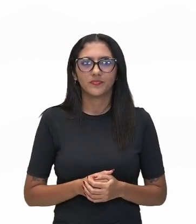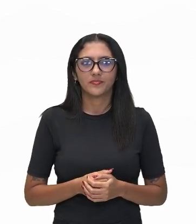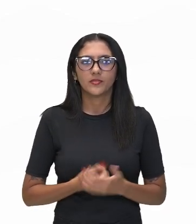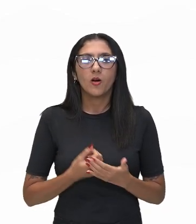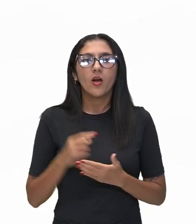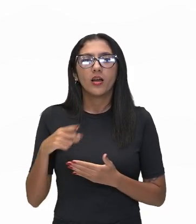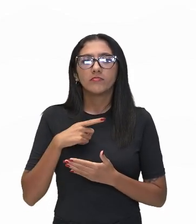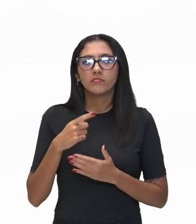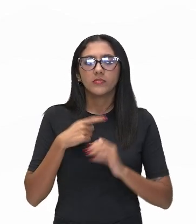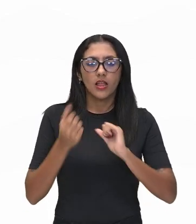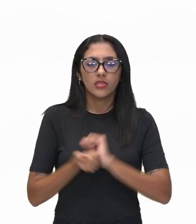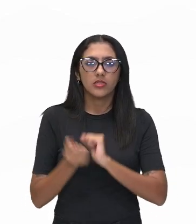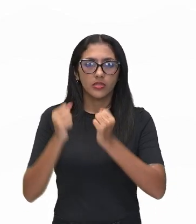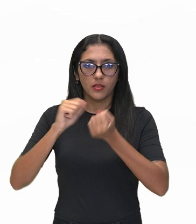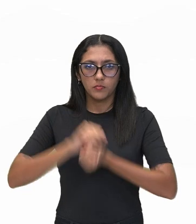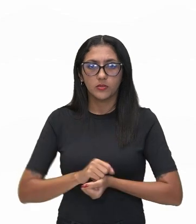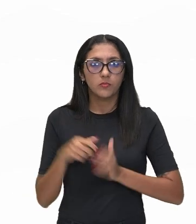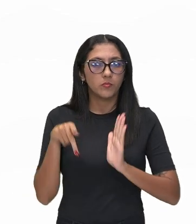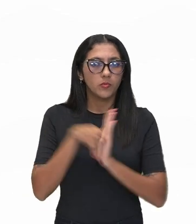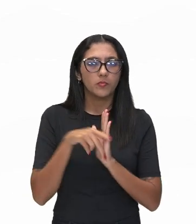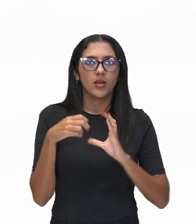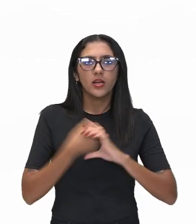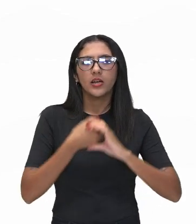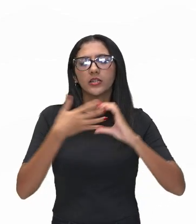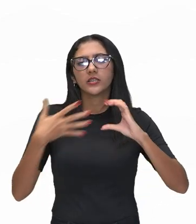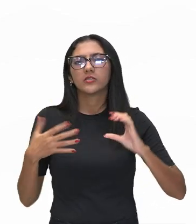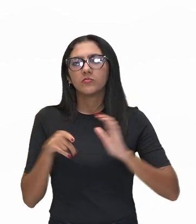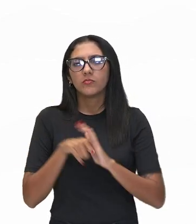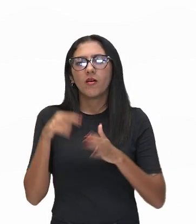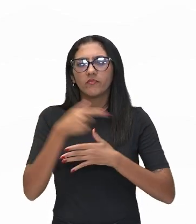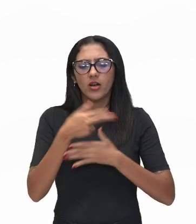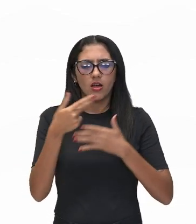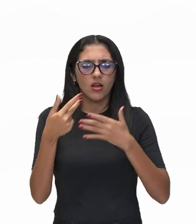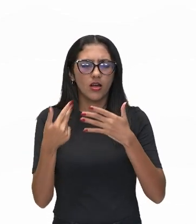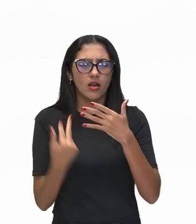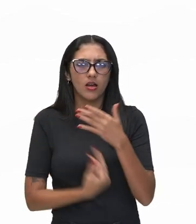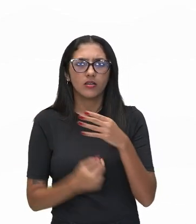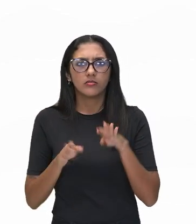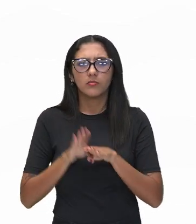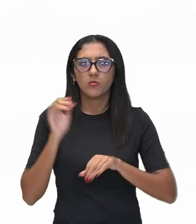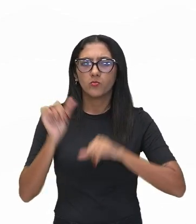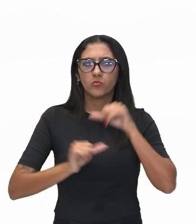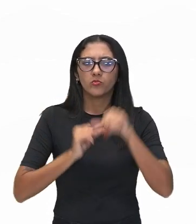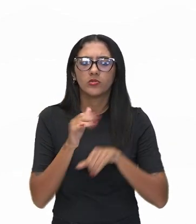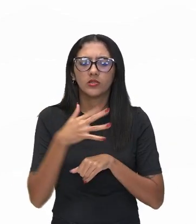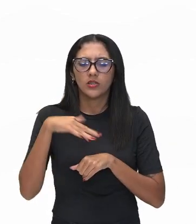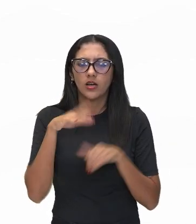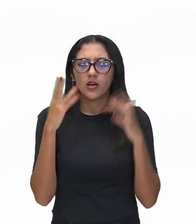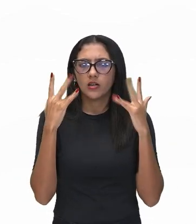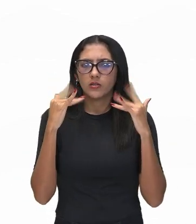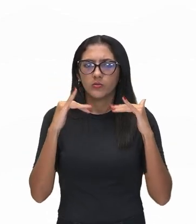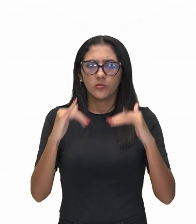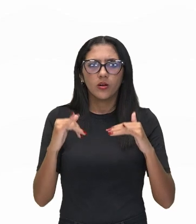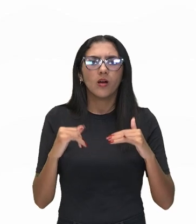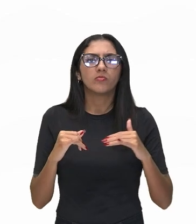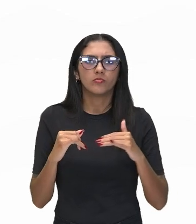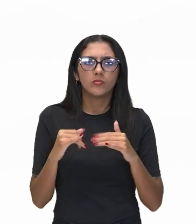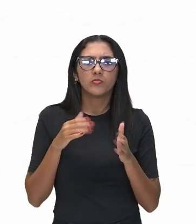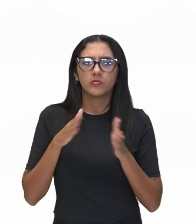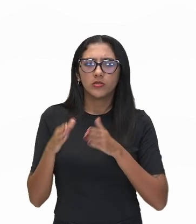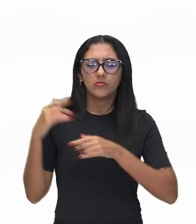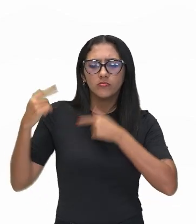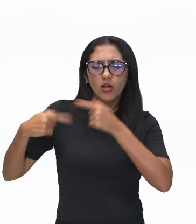de adaptação das características dos seres vivos às alterações do meio ambiente ao longo